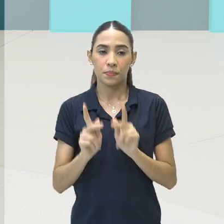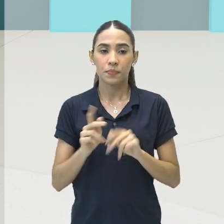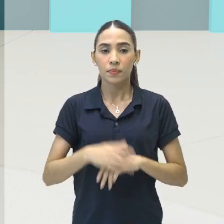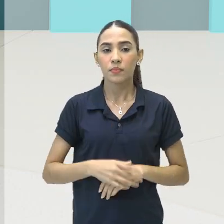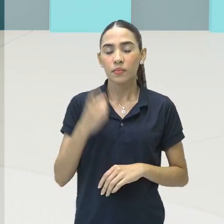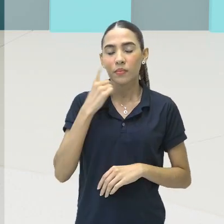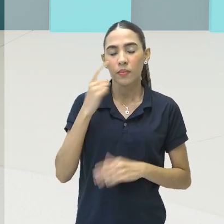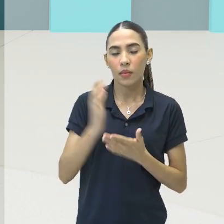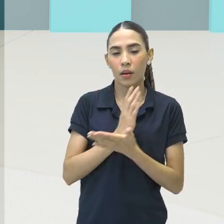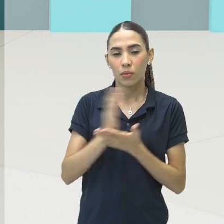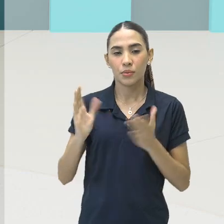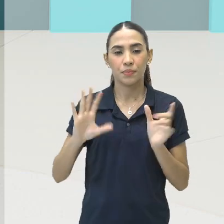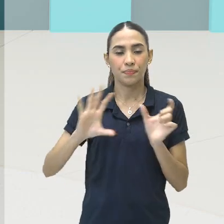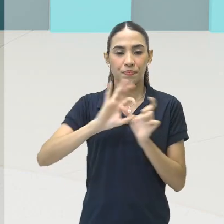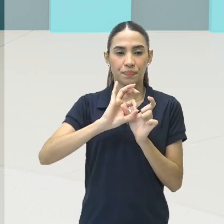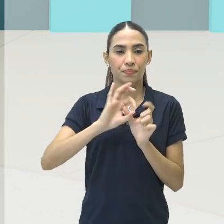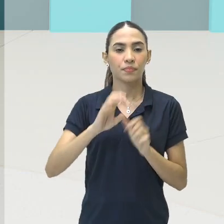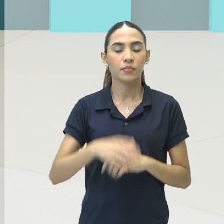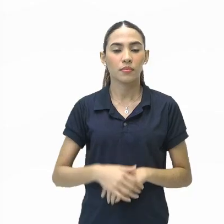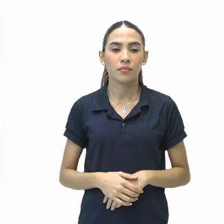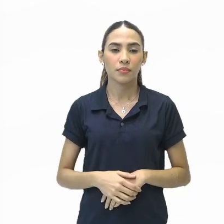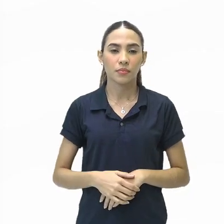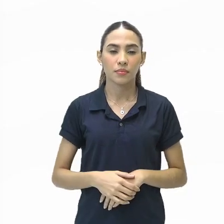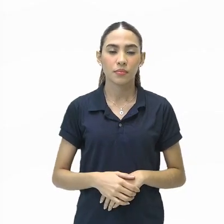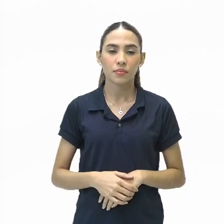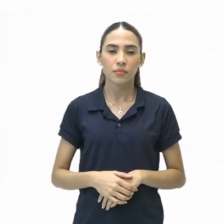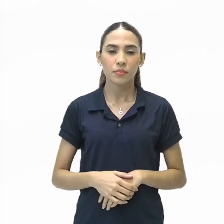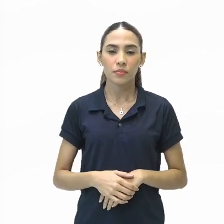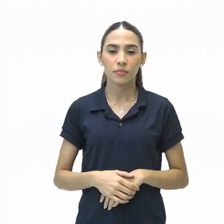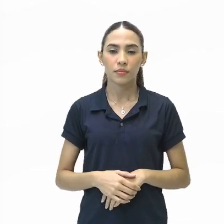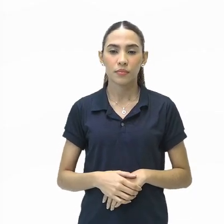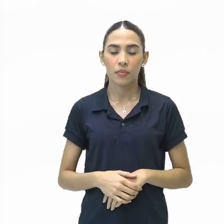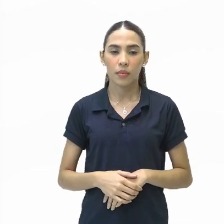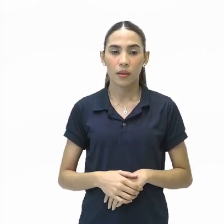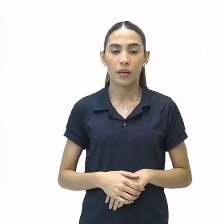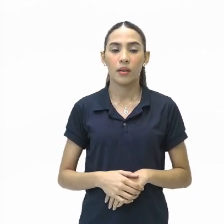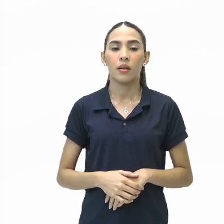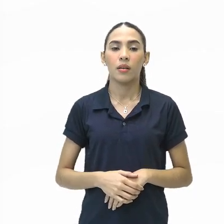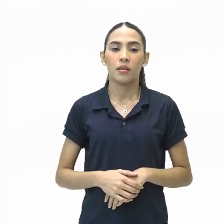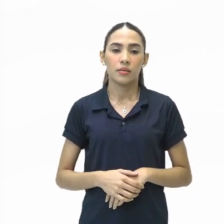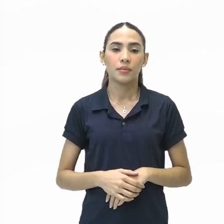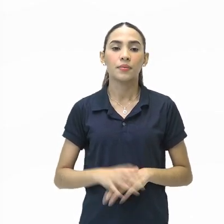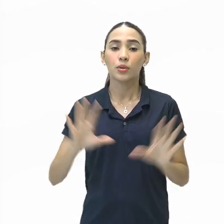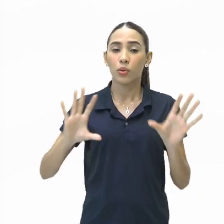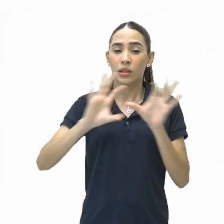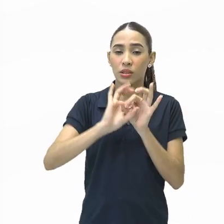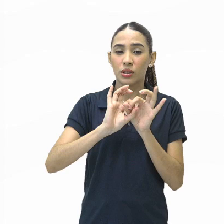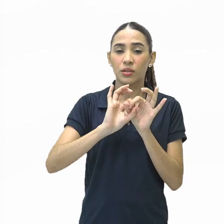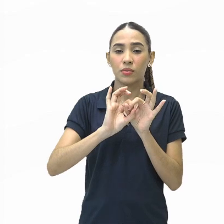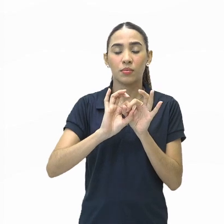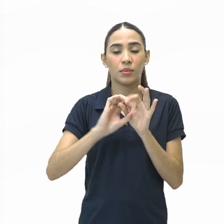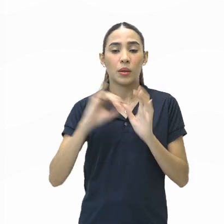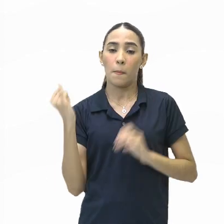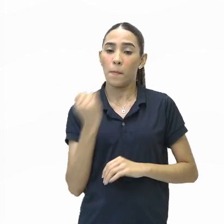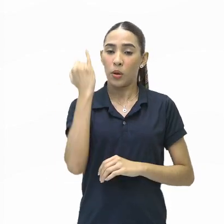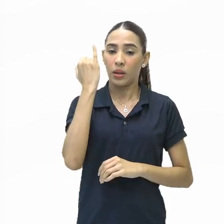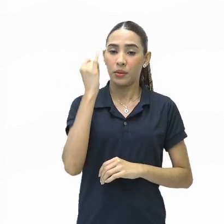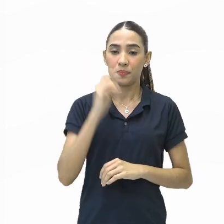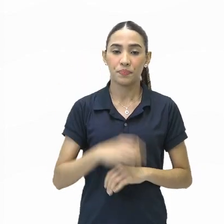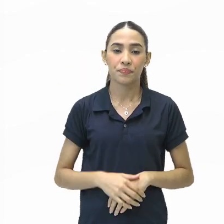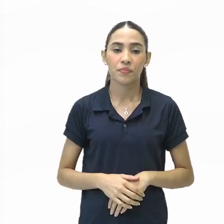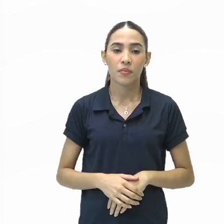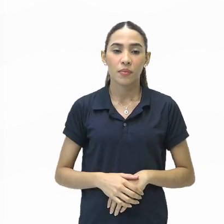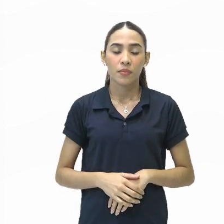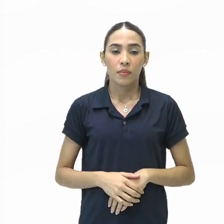Vamos ver alguns conectivos desses que eu acabei de falar para vocês. Ó. Conectivo de prioridade ou relevância,